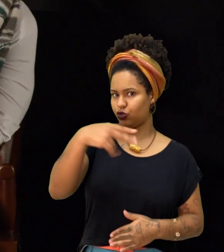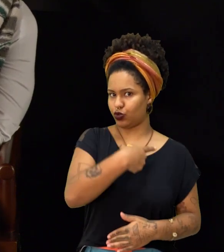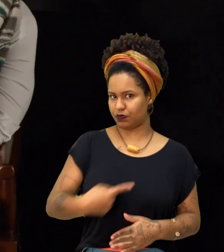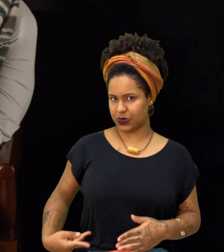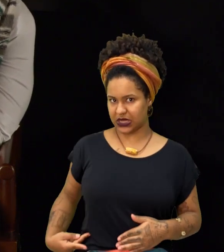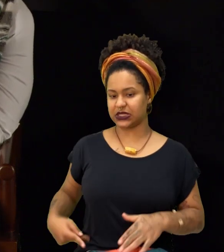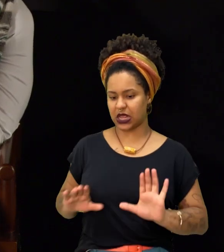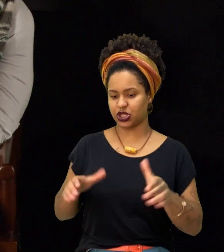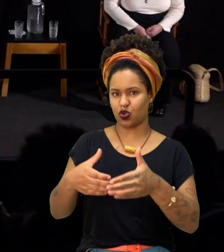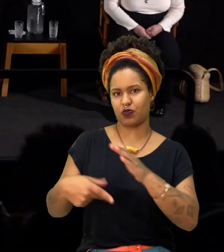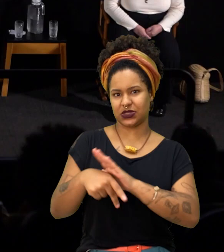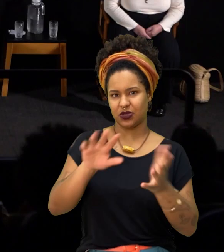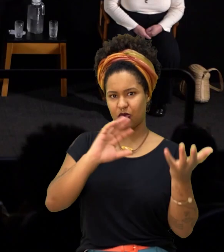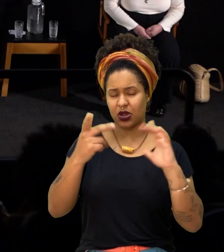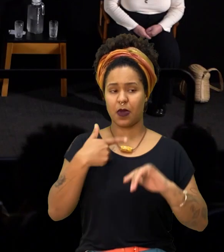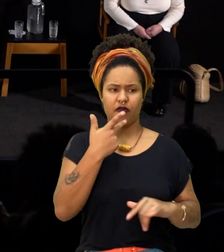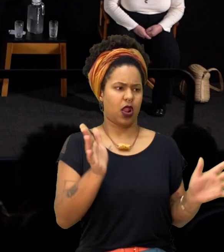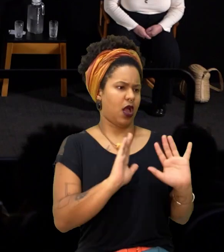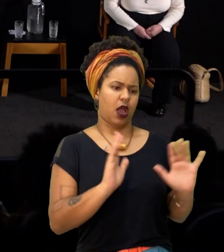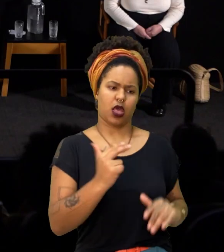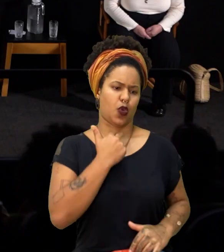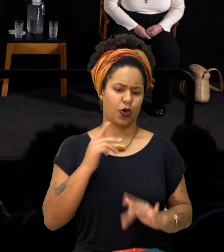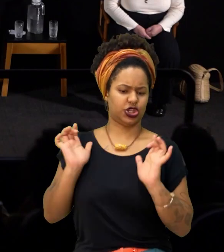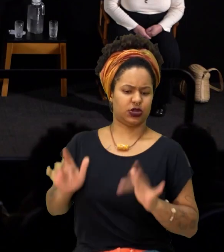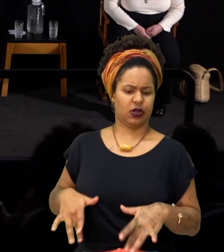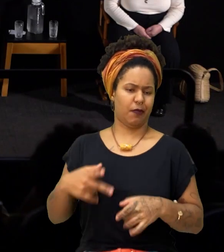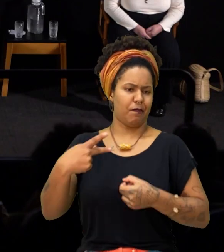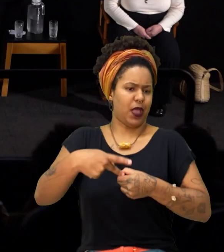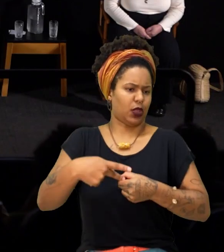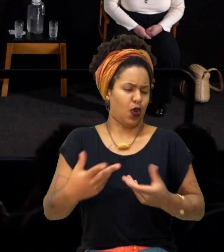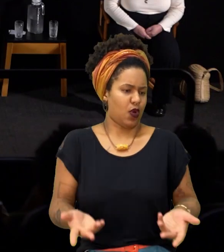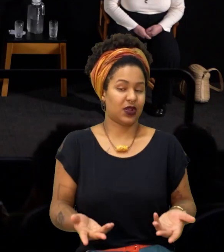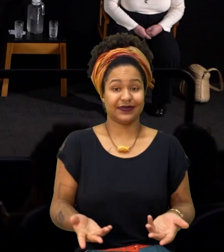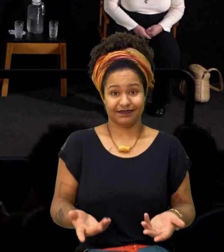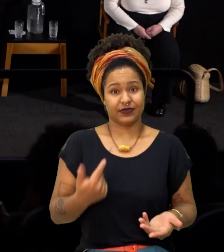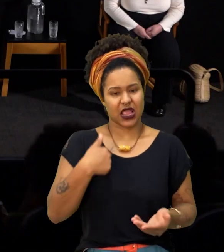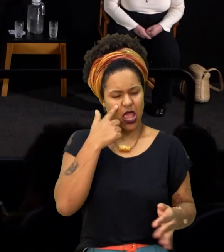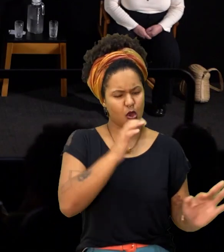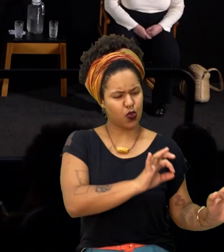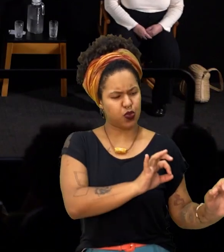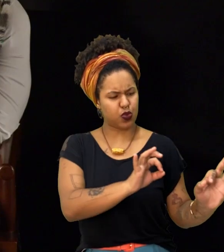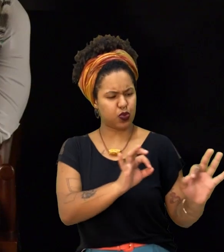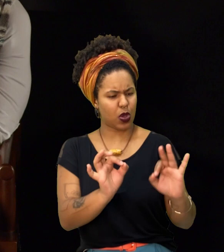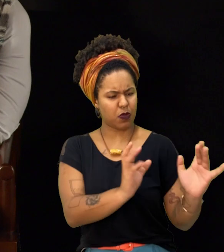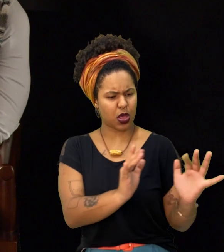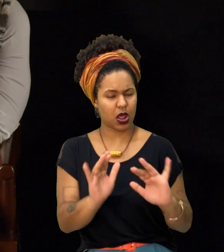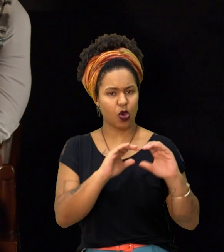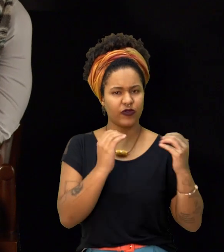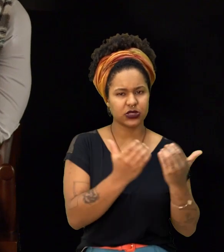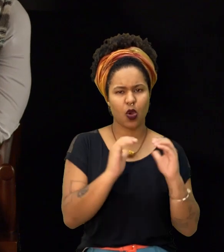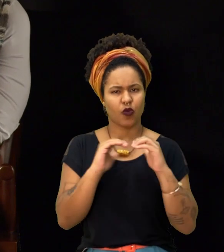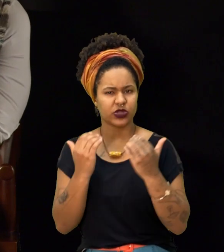da comissão, dizendo que nós não podemos abrir mão do petróleo. Então, na minha, assim, eu que acompanhei durante muito tempo as convenções, em geral,